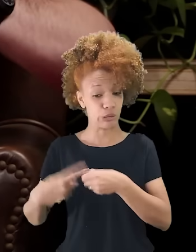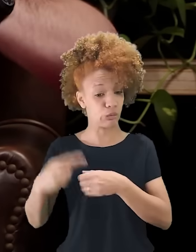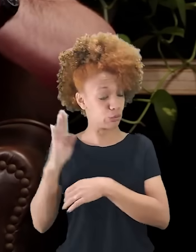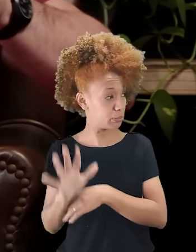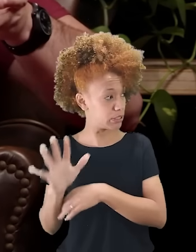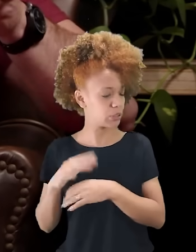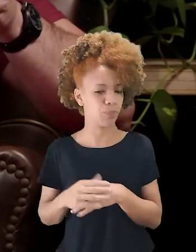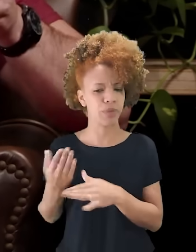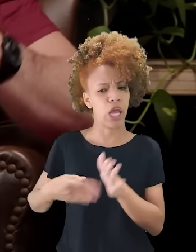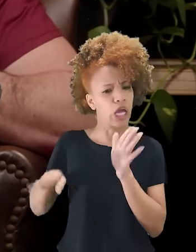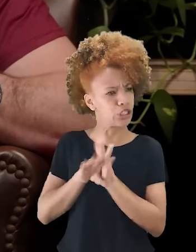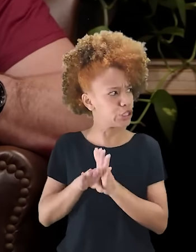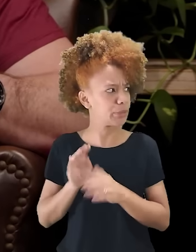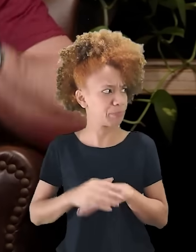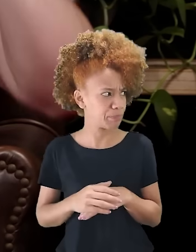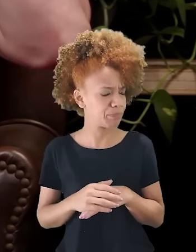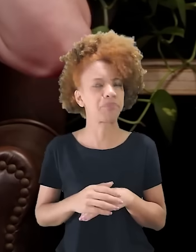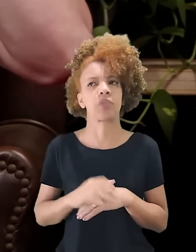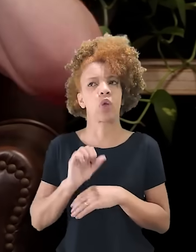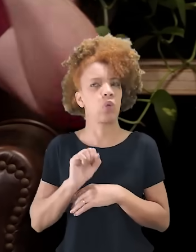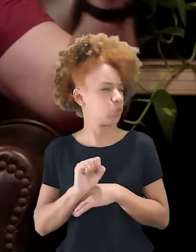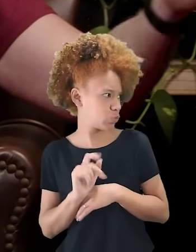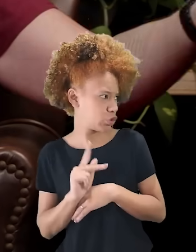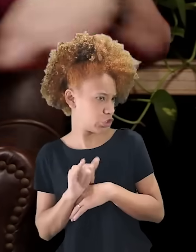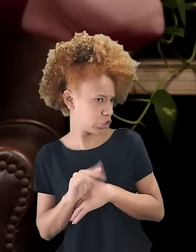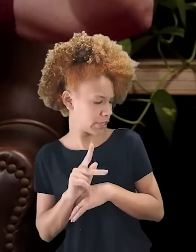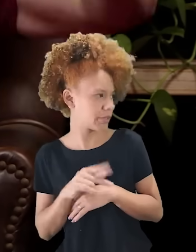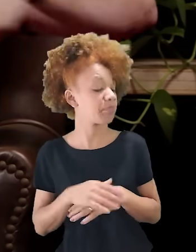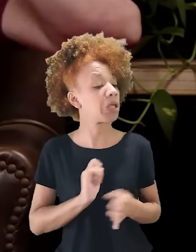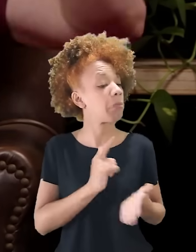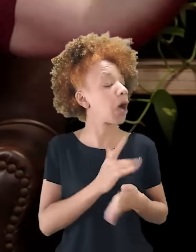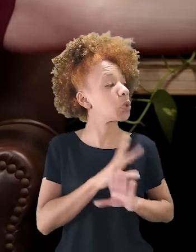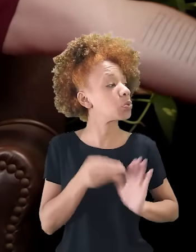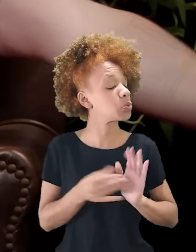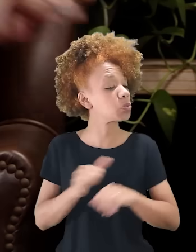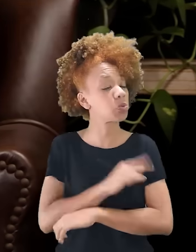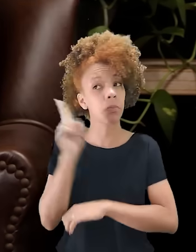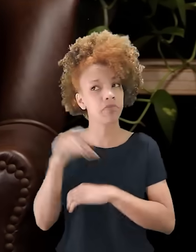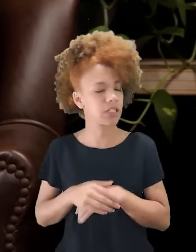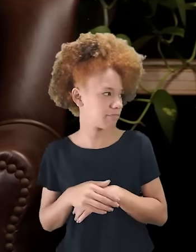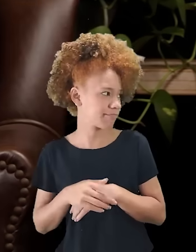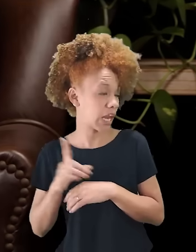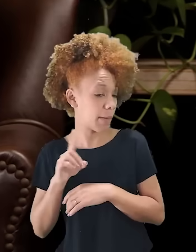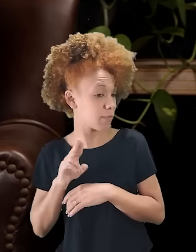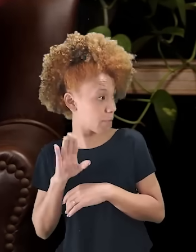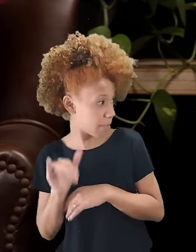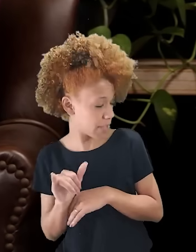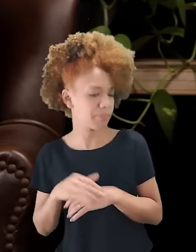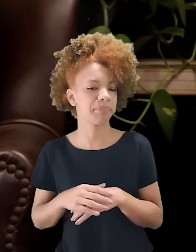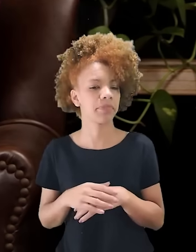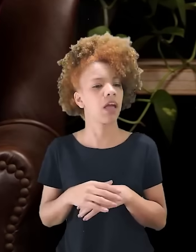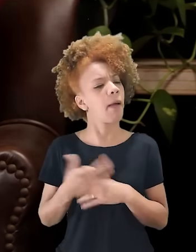Brasil aí chega um shake que não é um shake fala te pago passagem pago tudo para você vir aqui para Dubai